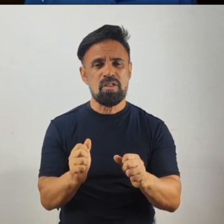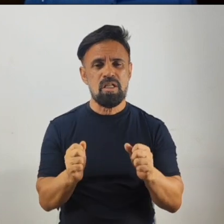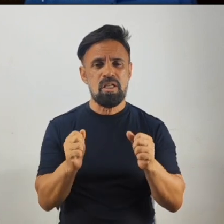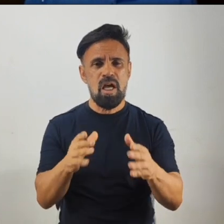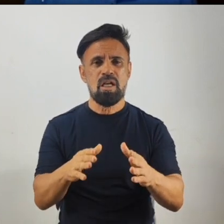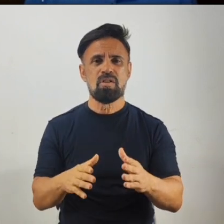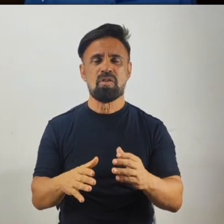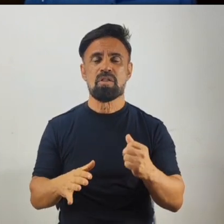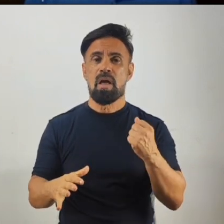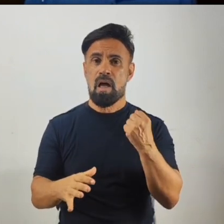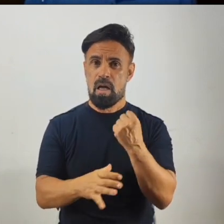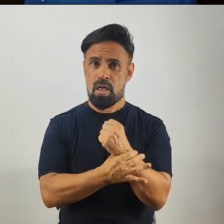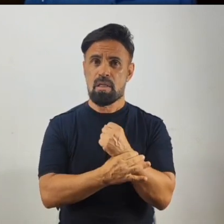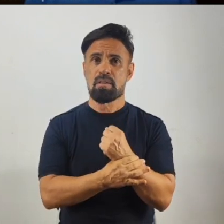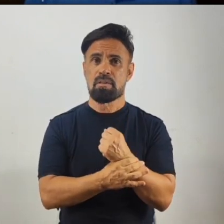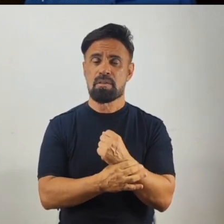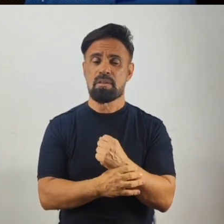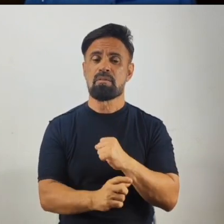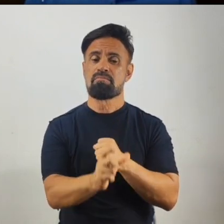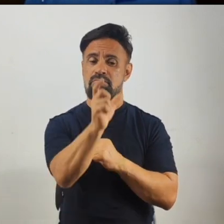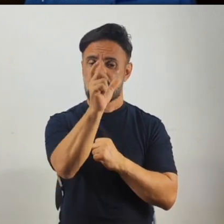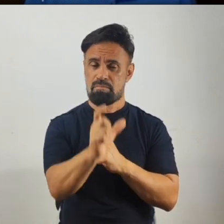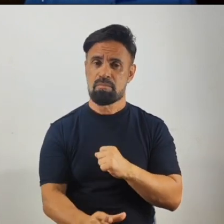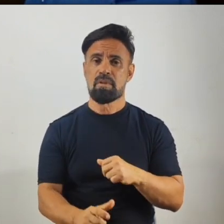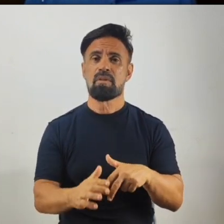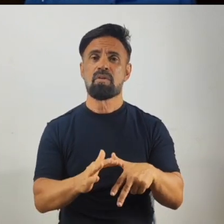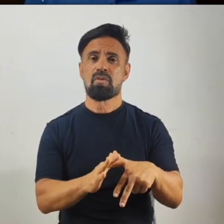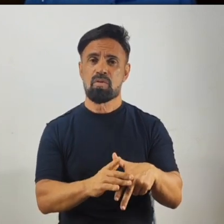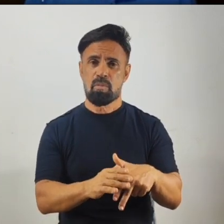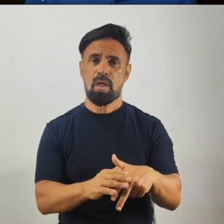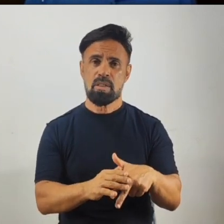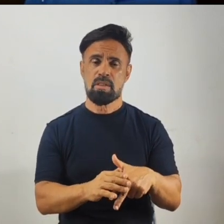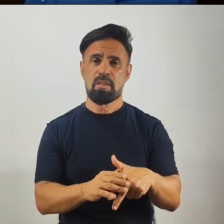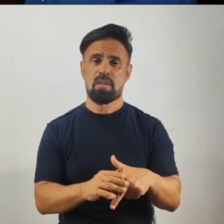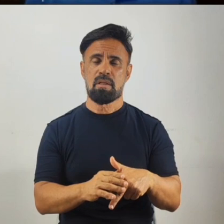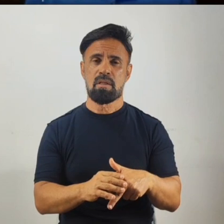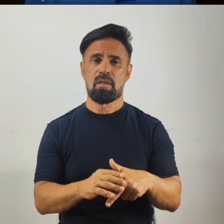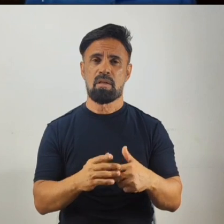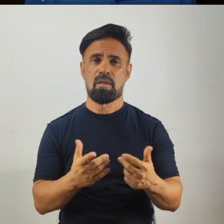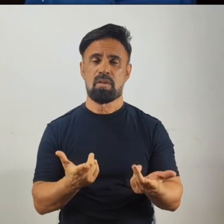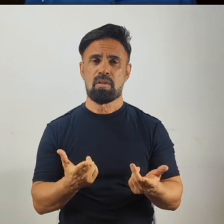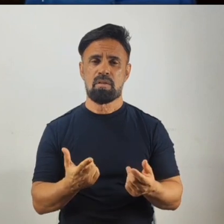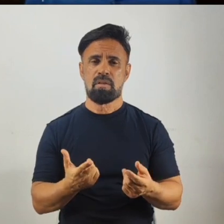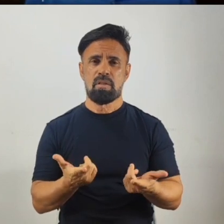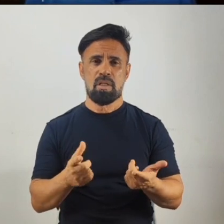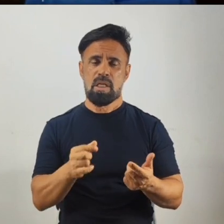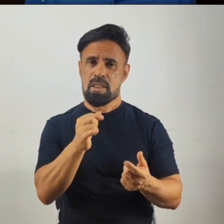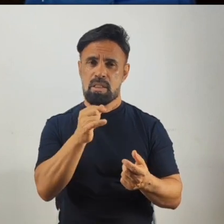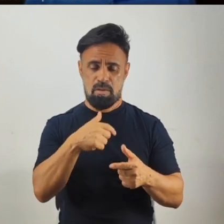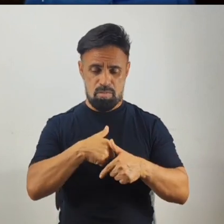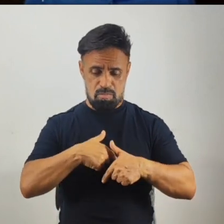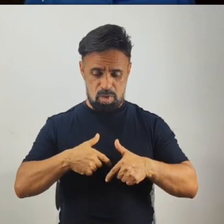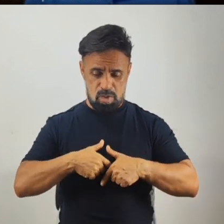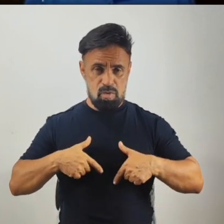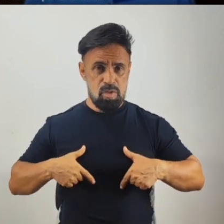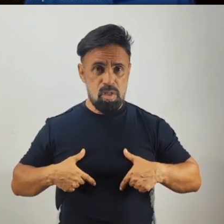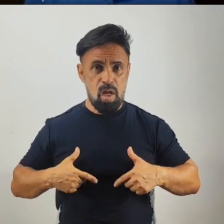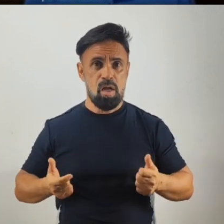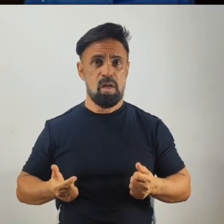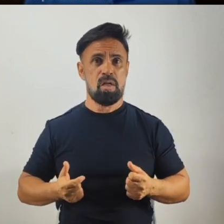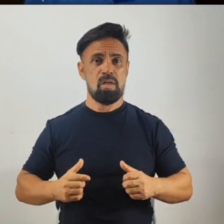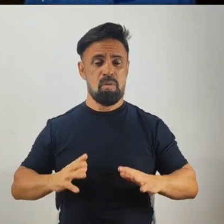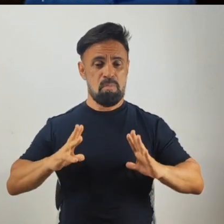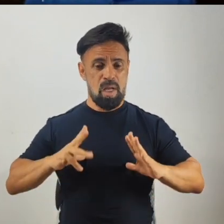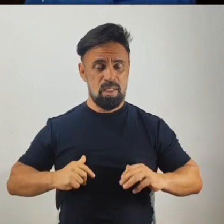estabelecido estratégias e ações para garantir a segurança do paciente, incluindo mecanismos de identificação